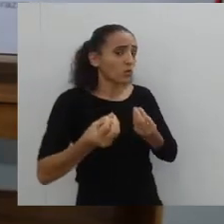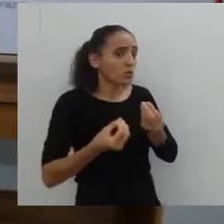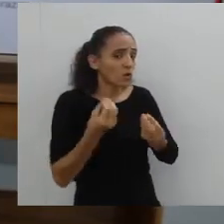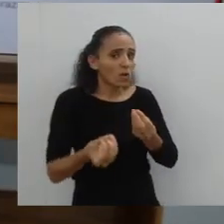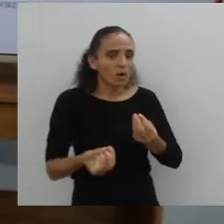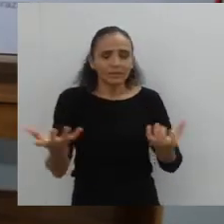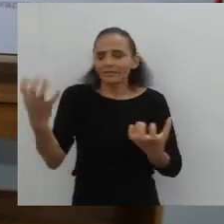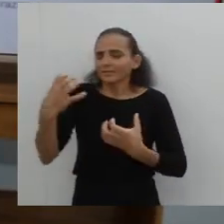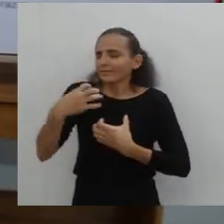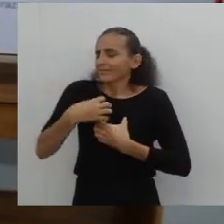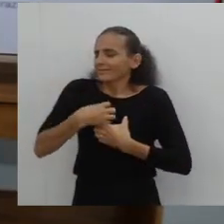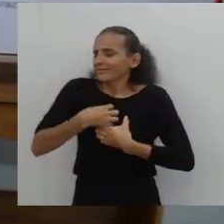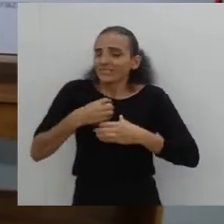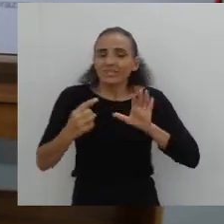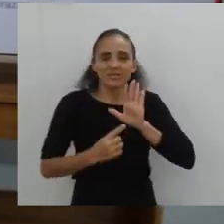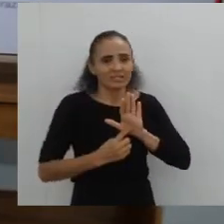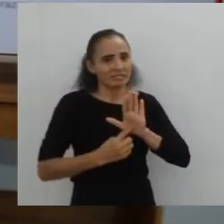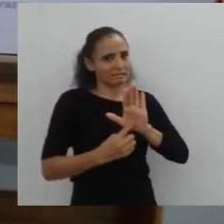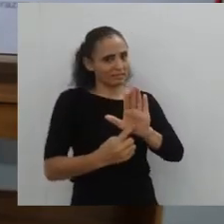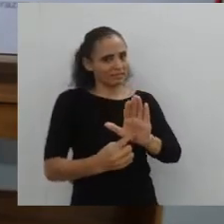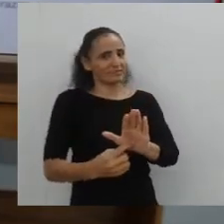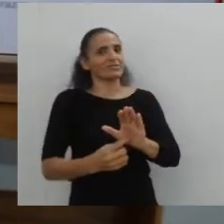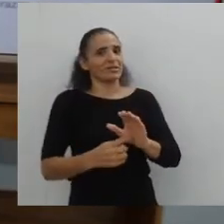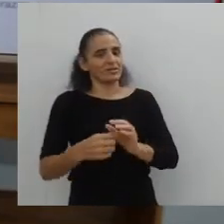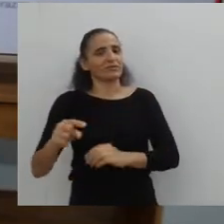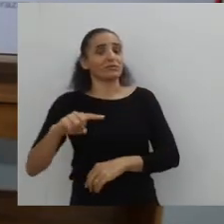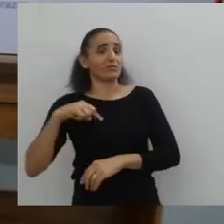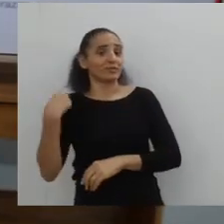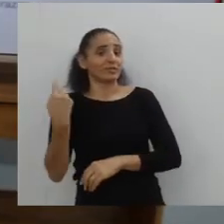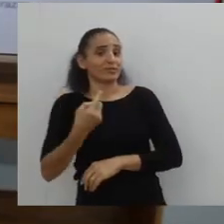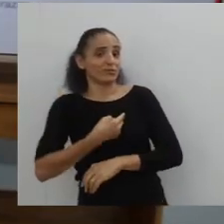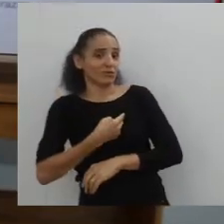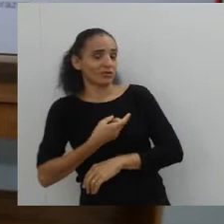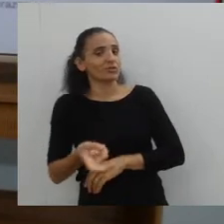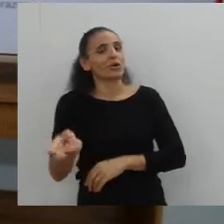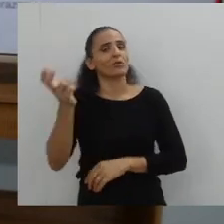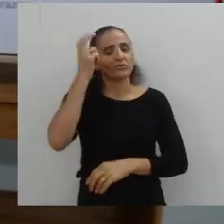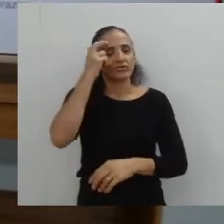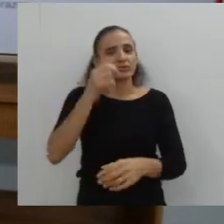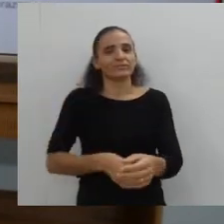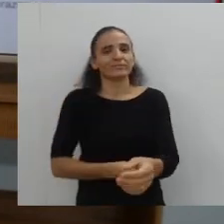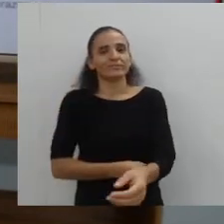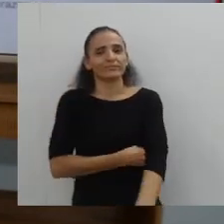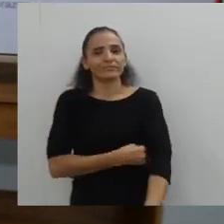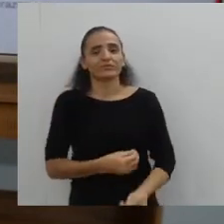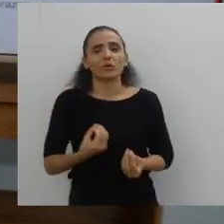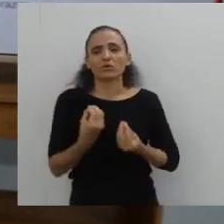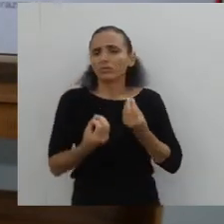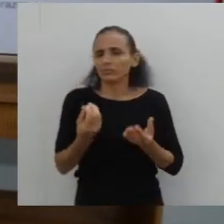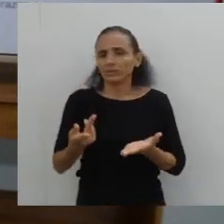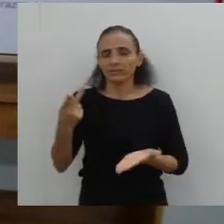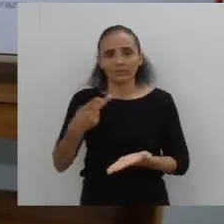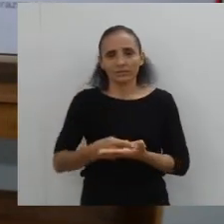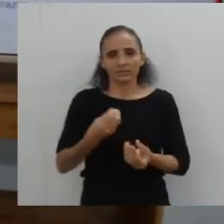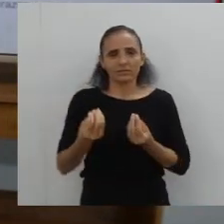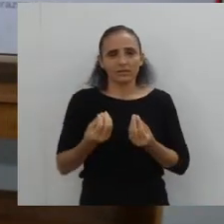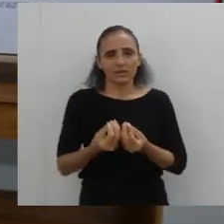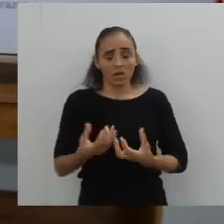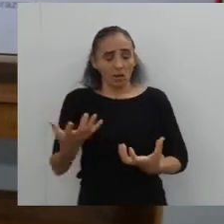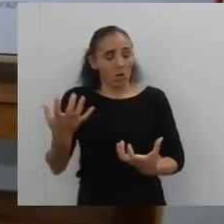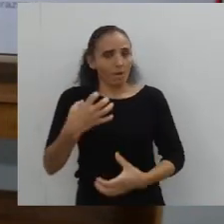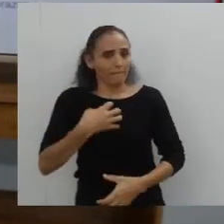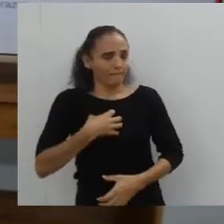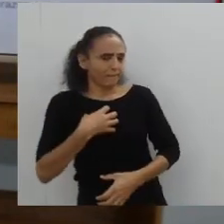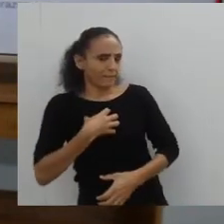de expressar traços da nossa cultura, tá bom? Bom, por fim, a essência